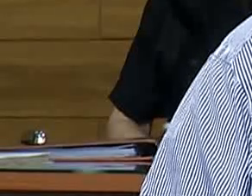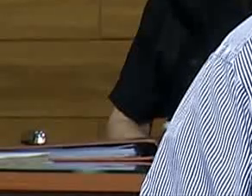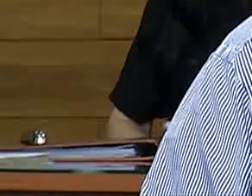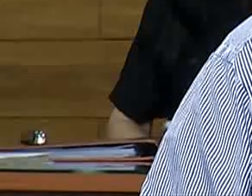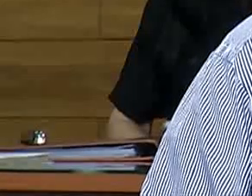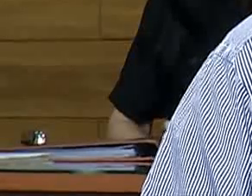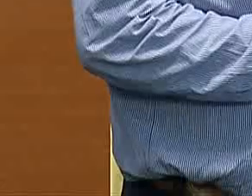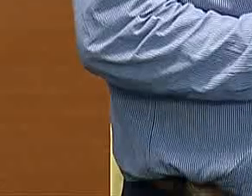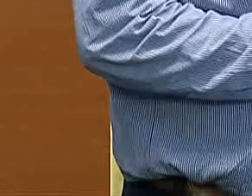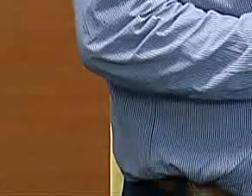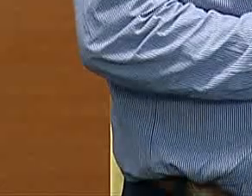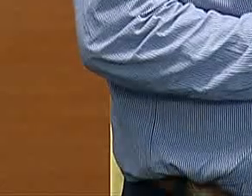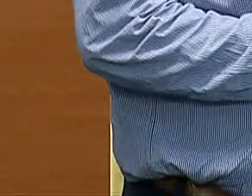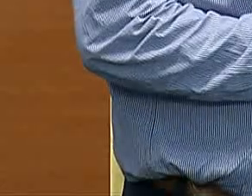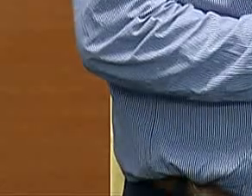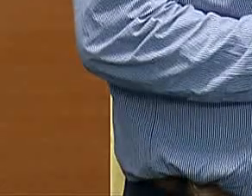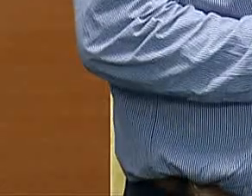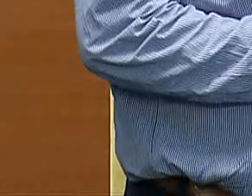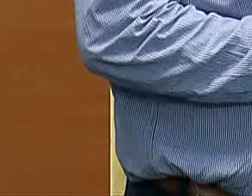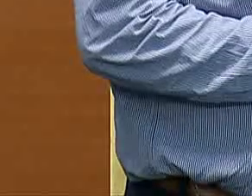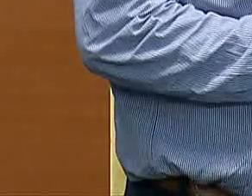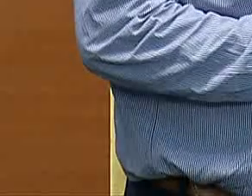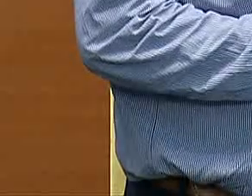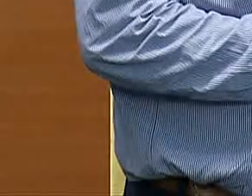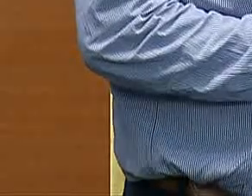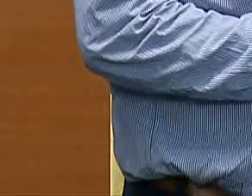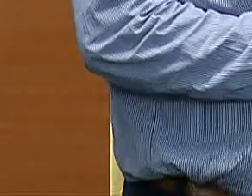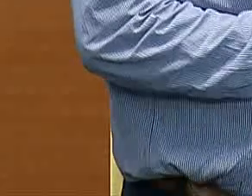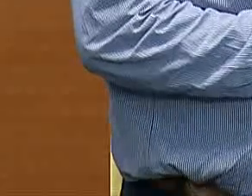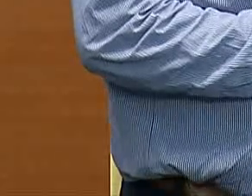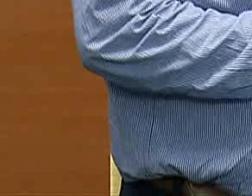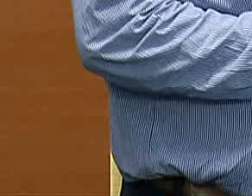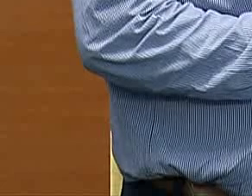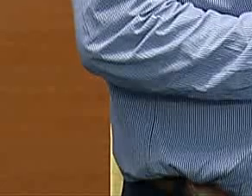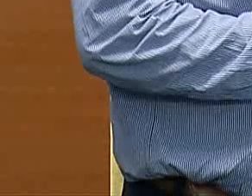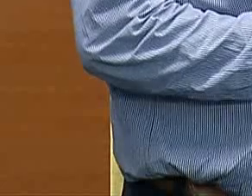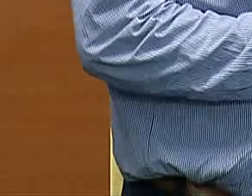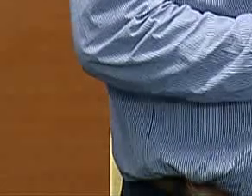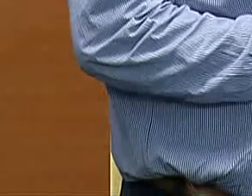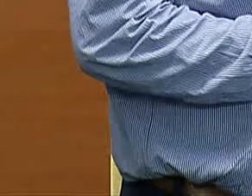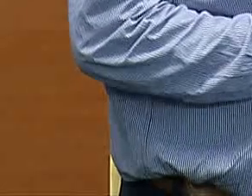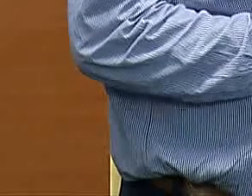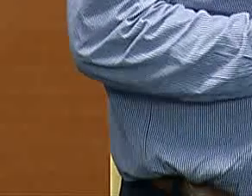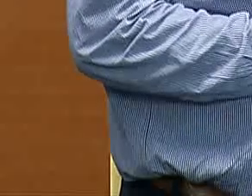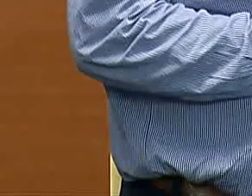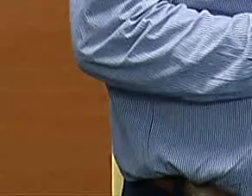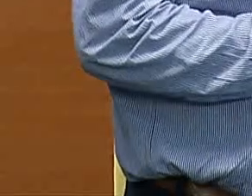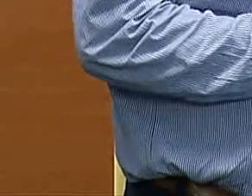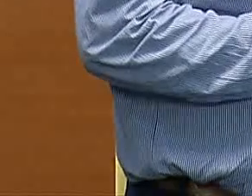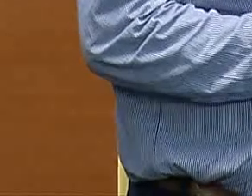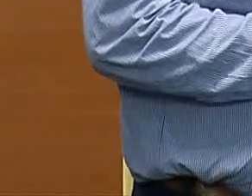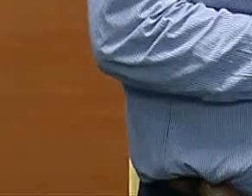demandas encaminhadas. E destaco, neste caso, inclusive, Rômulo, a questão